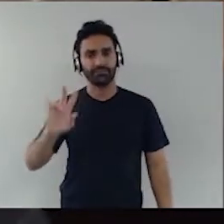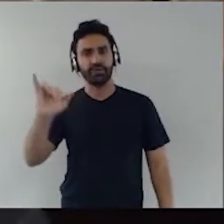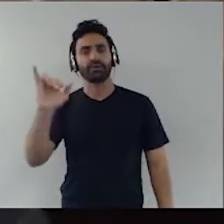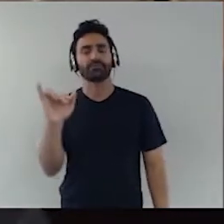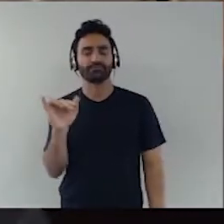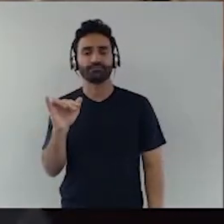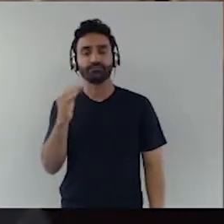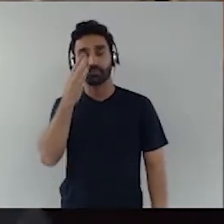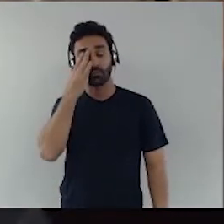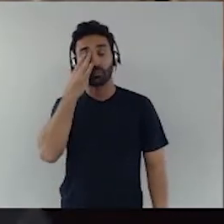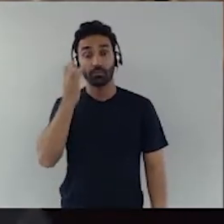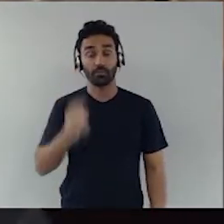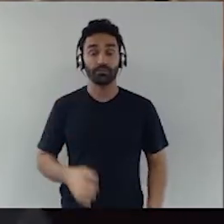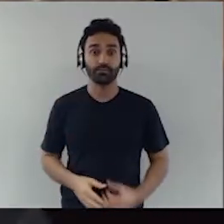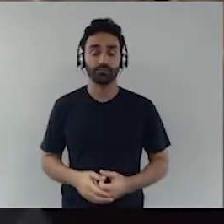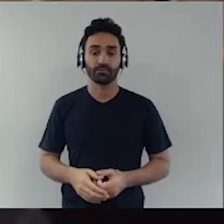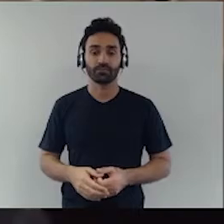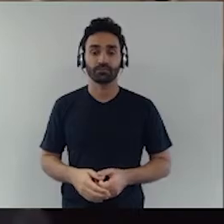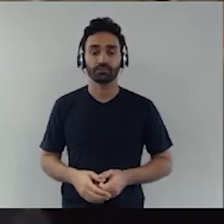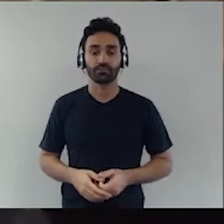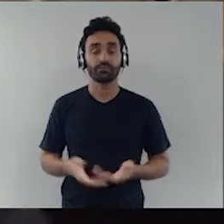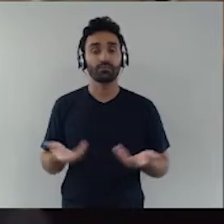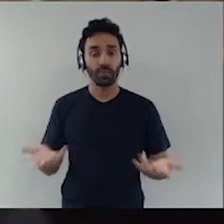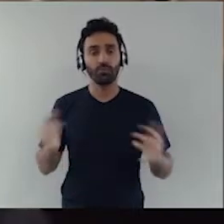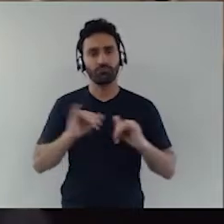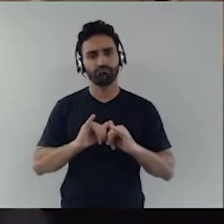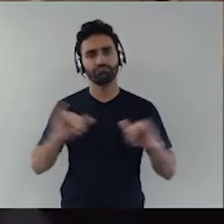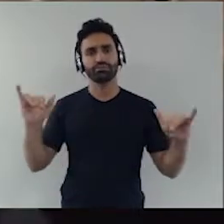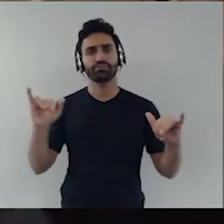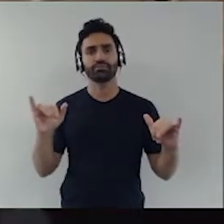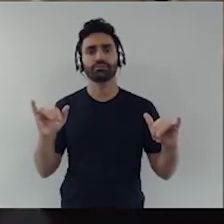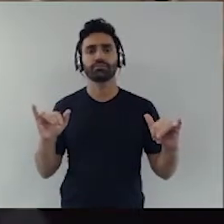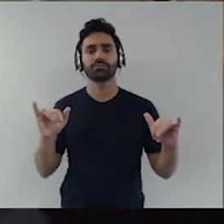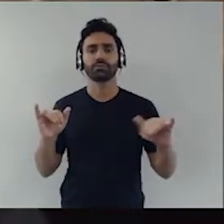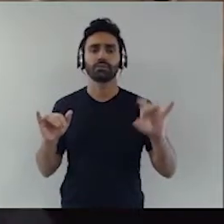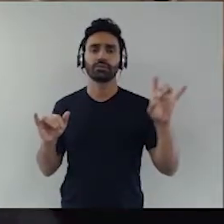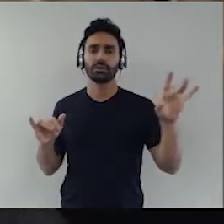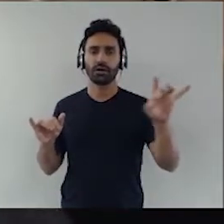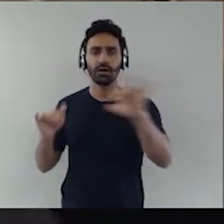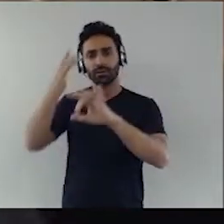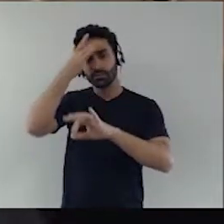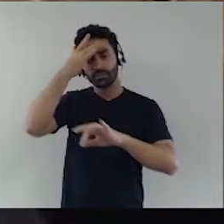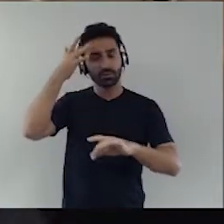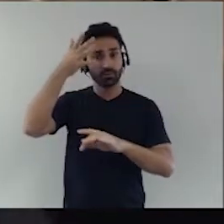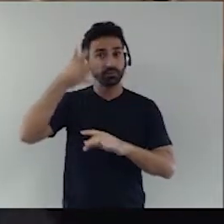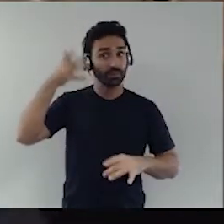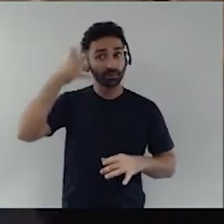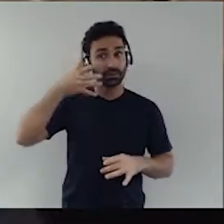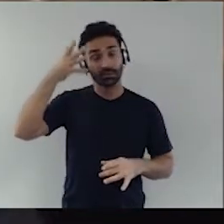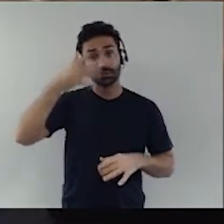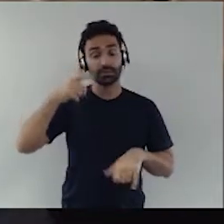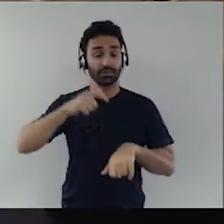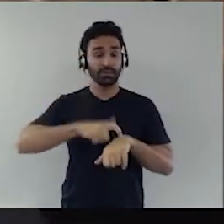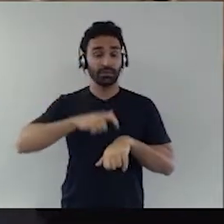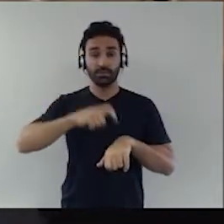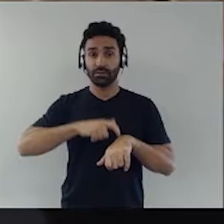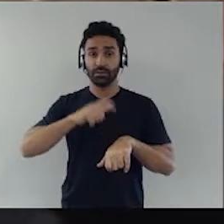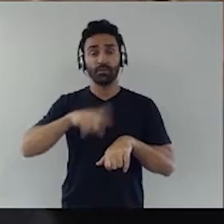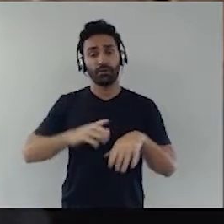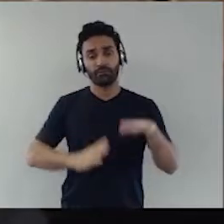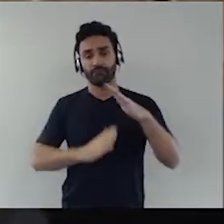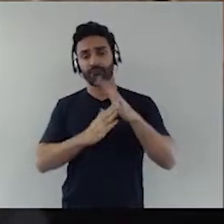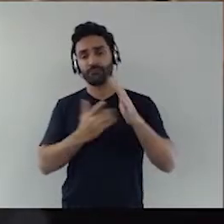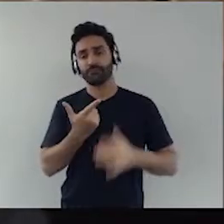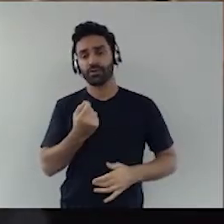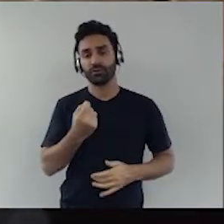nos suceder, e informarei a cada um dos palestrantes esse tempo médio de 20 minutos para